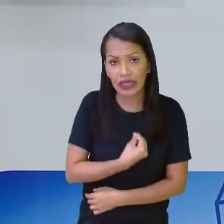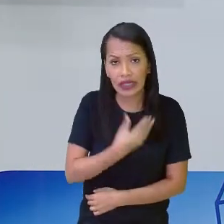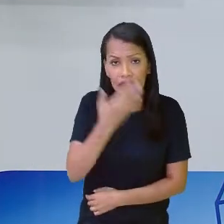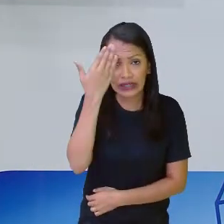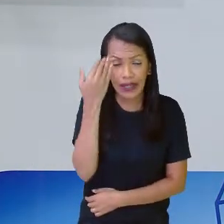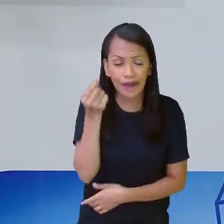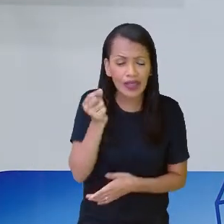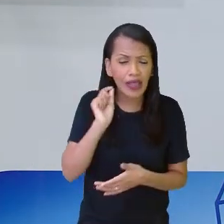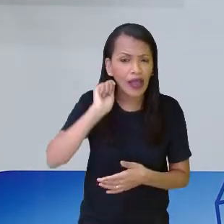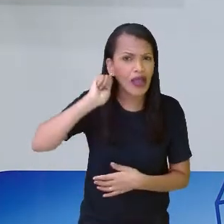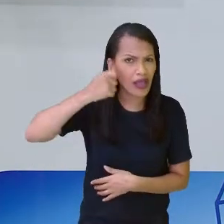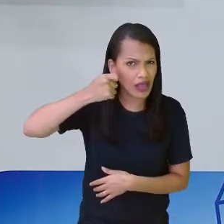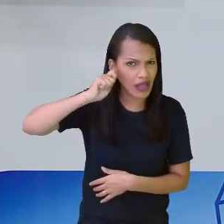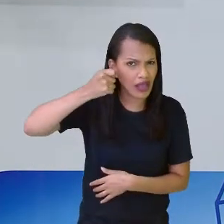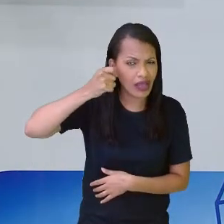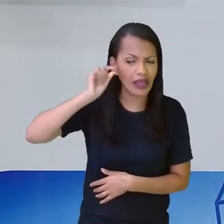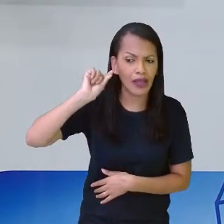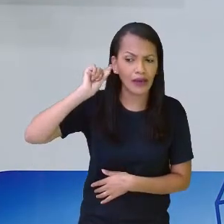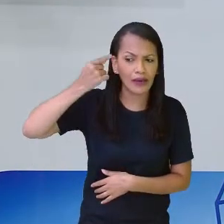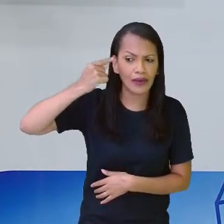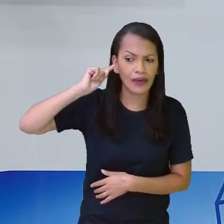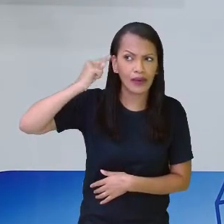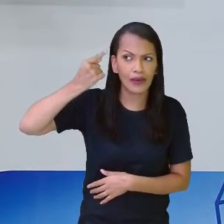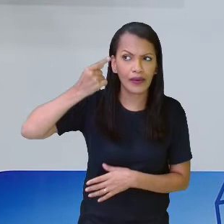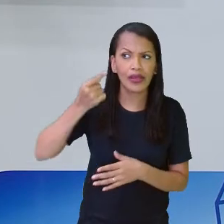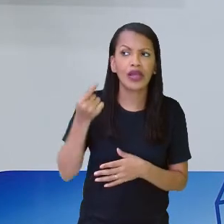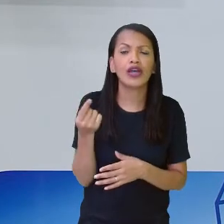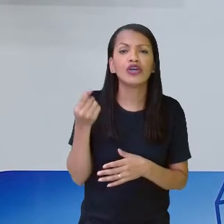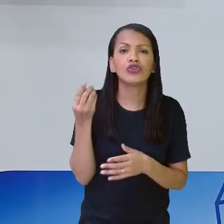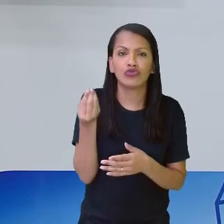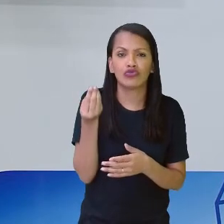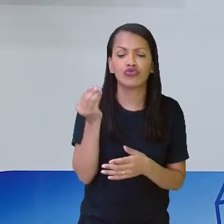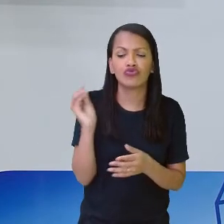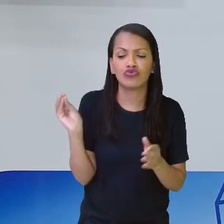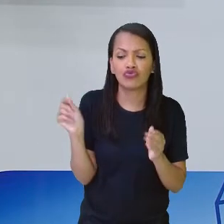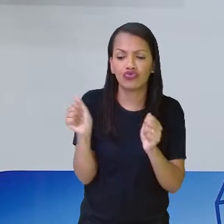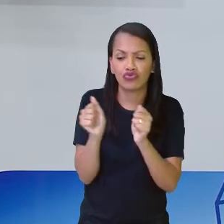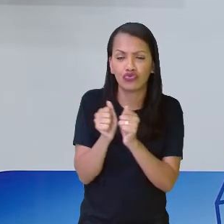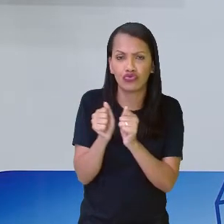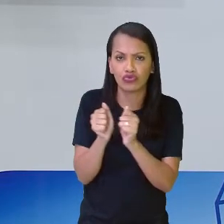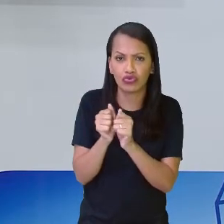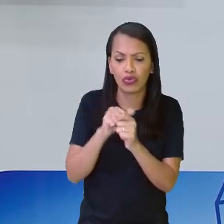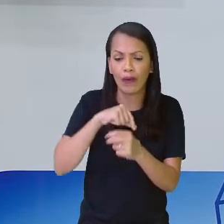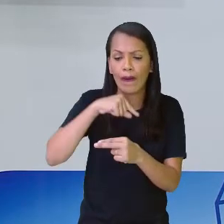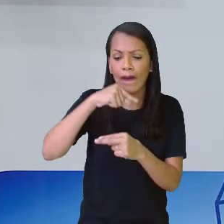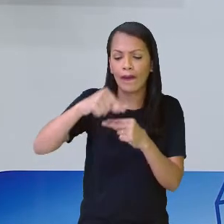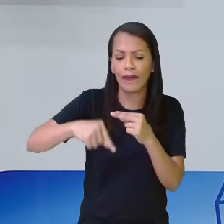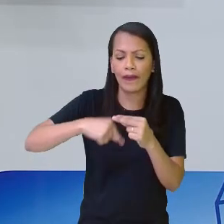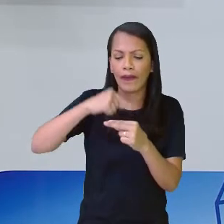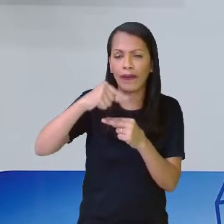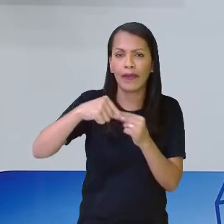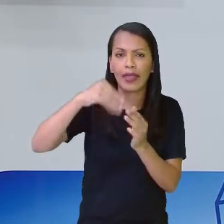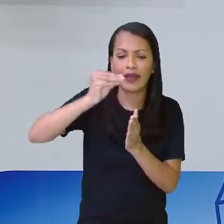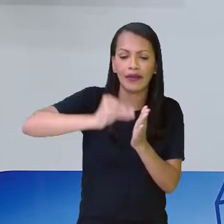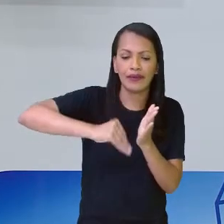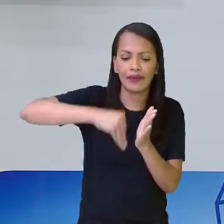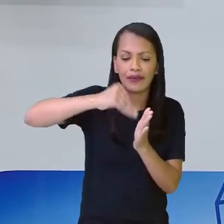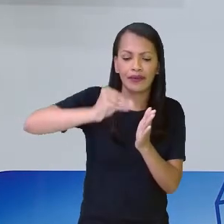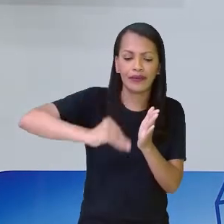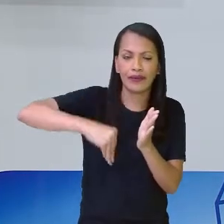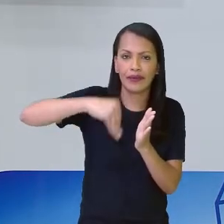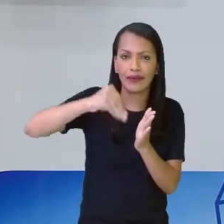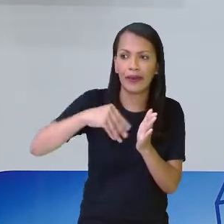cotonetes? Juntei alguns aqui, ó, coloquei um elástico e eu vou utilizar ele para fazer